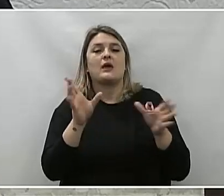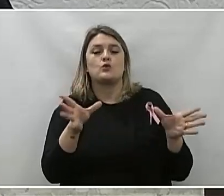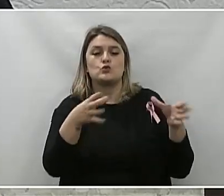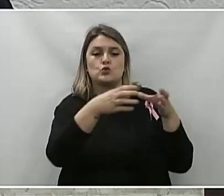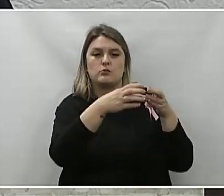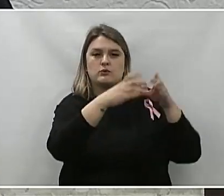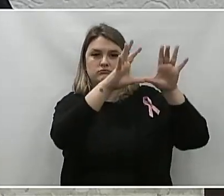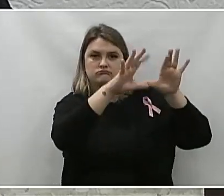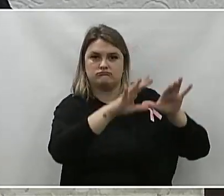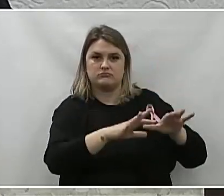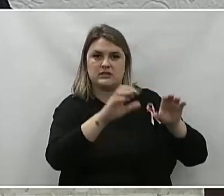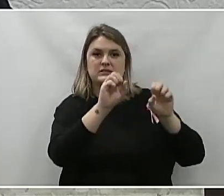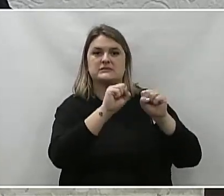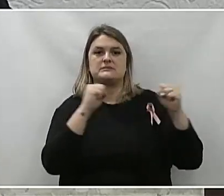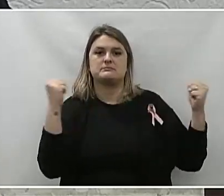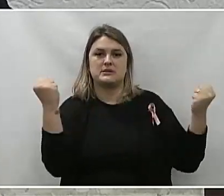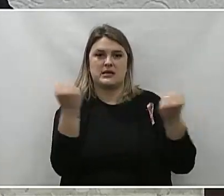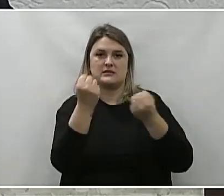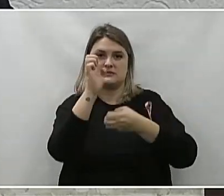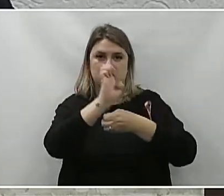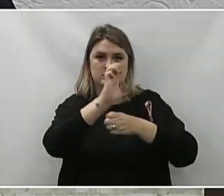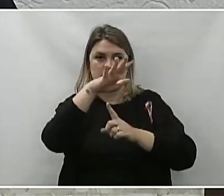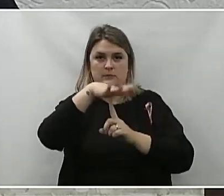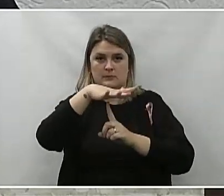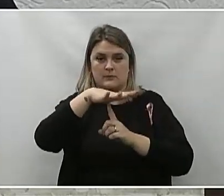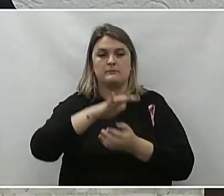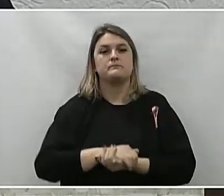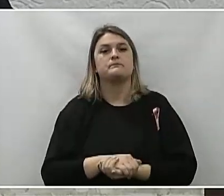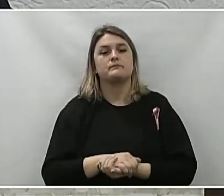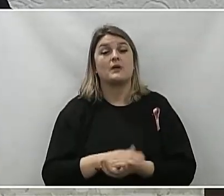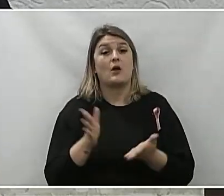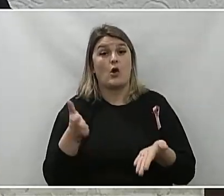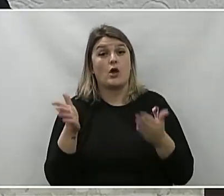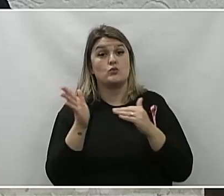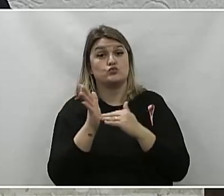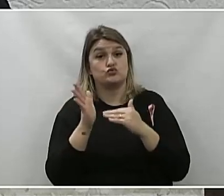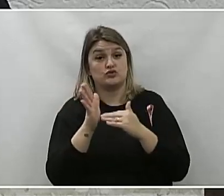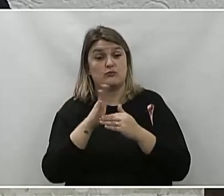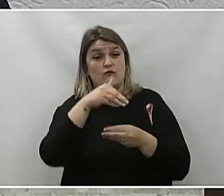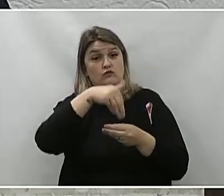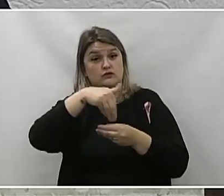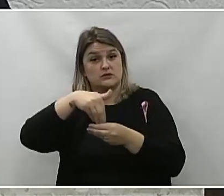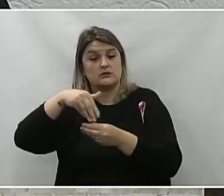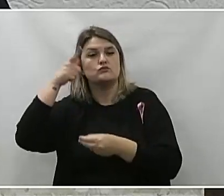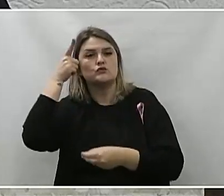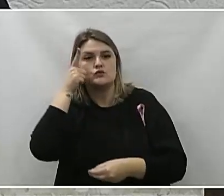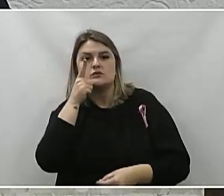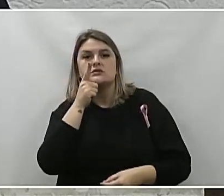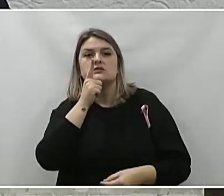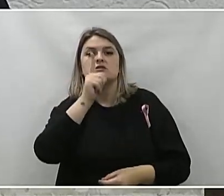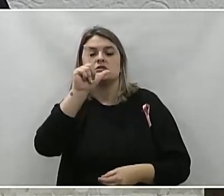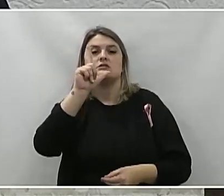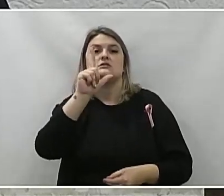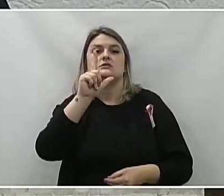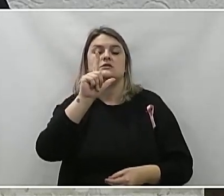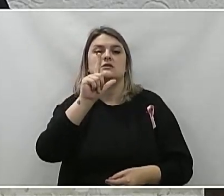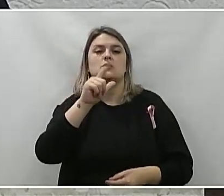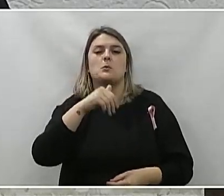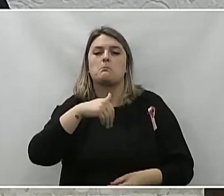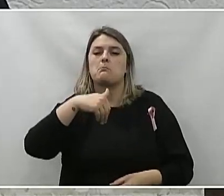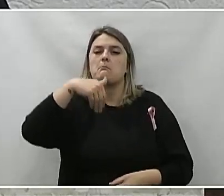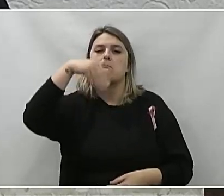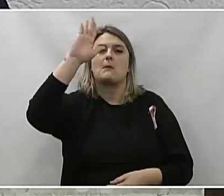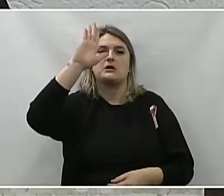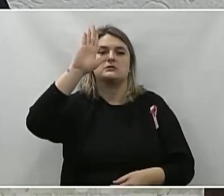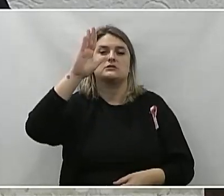da Assembleia le do Paraná neste último pleito atingiu a expressiva votação sendo